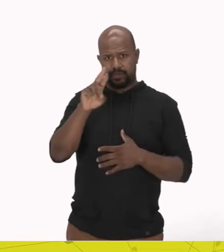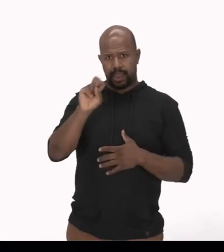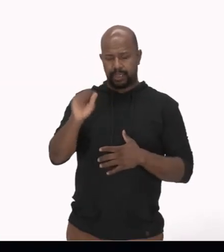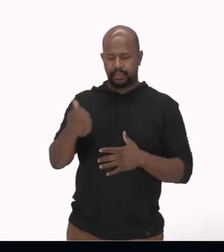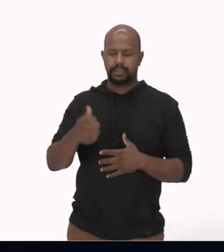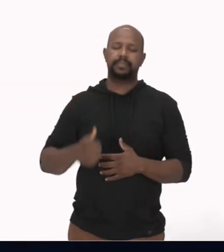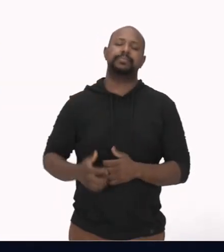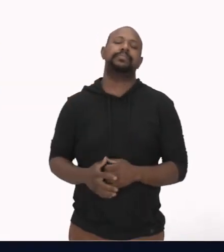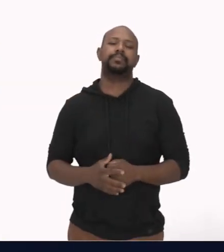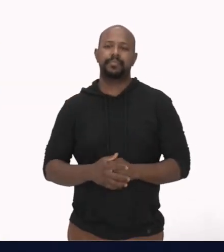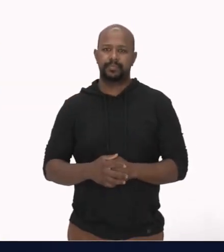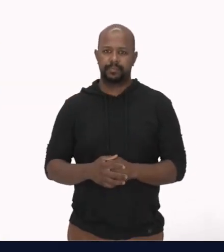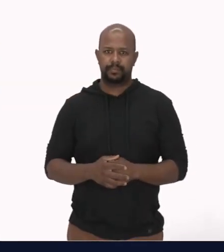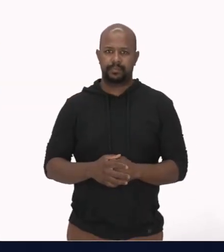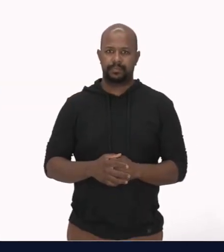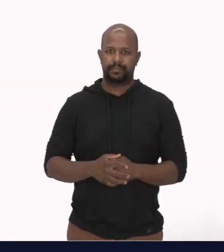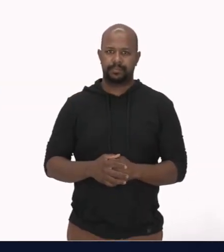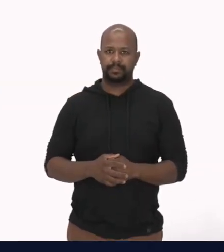neurodiversa.